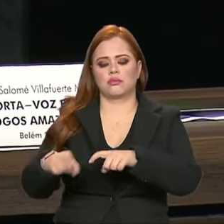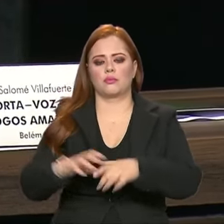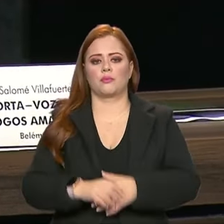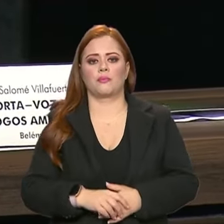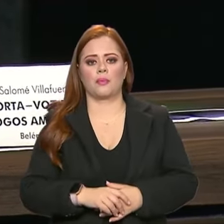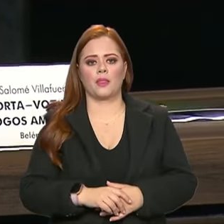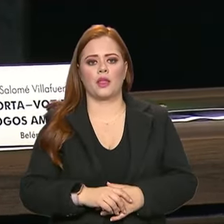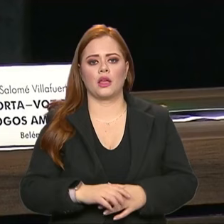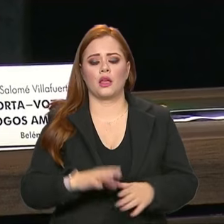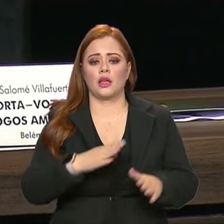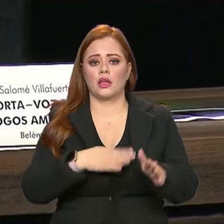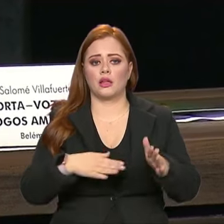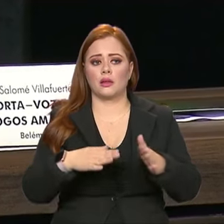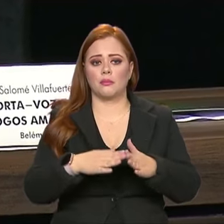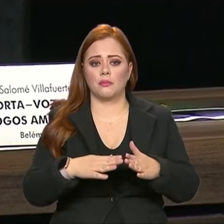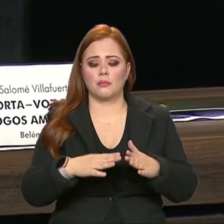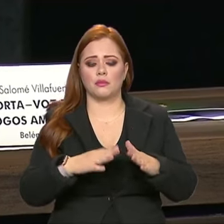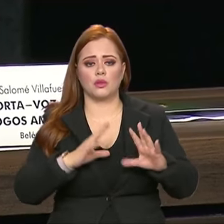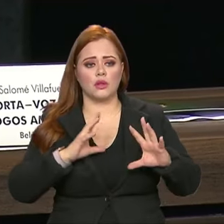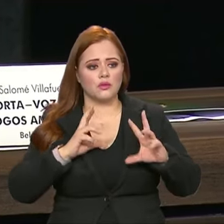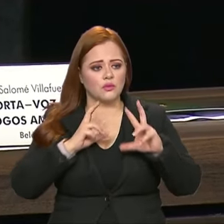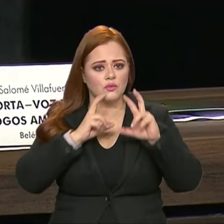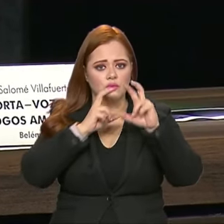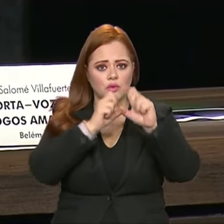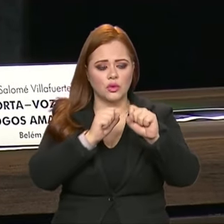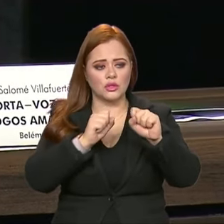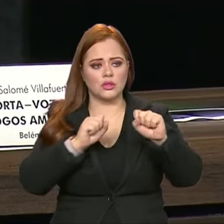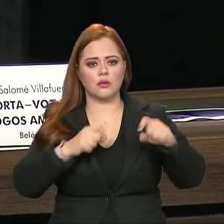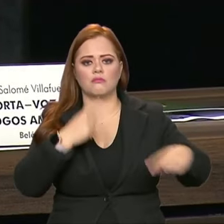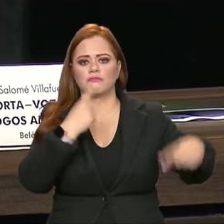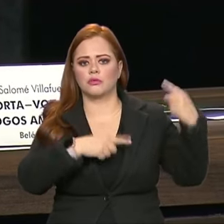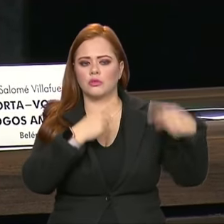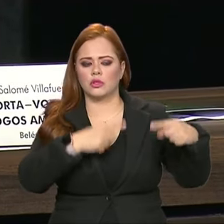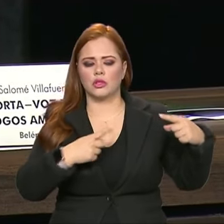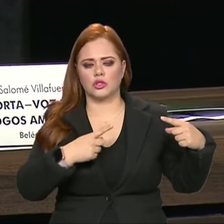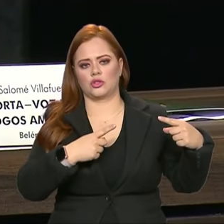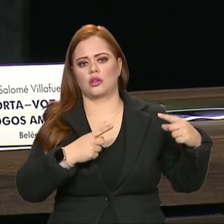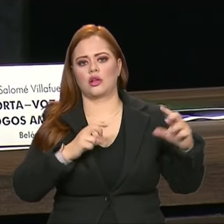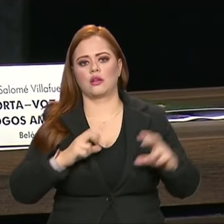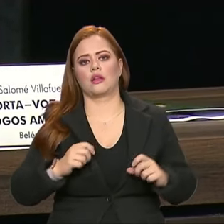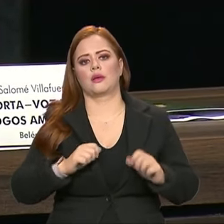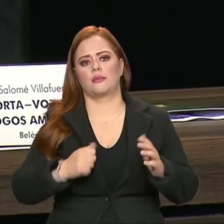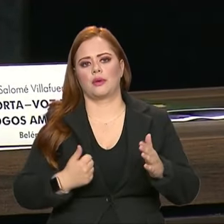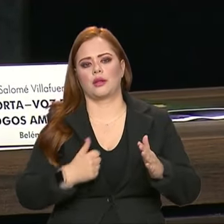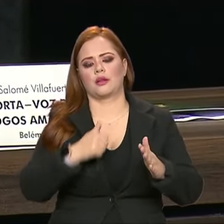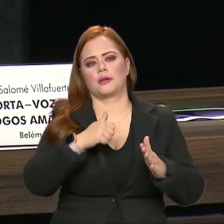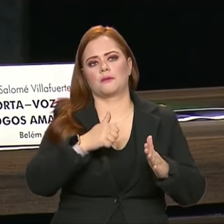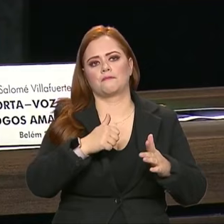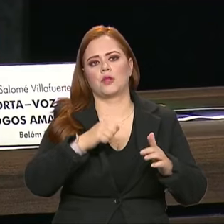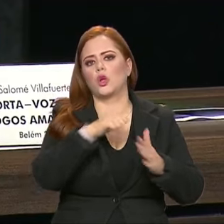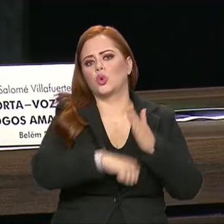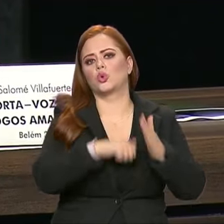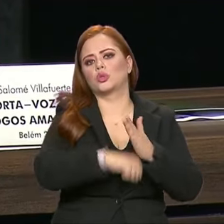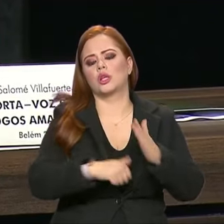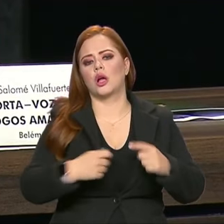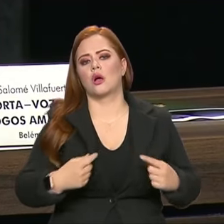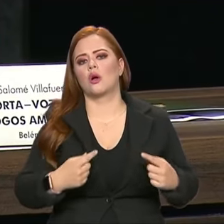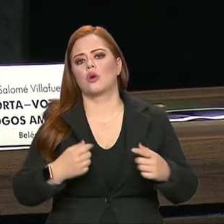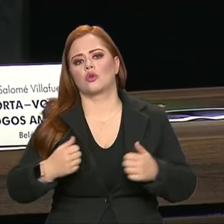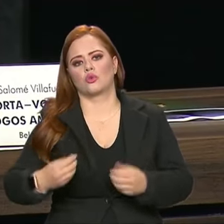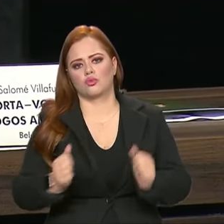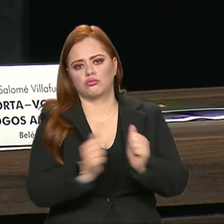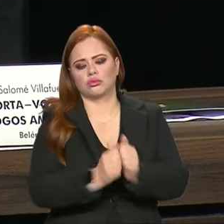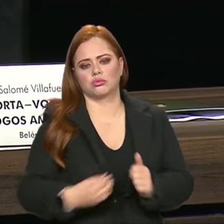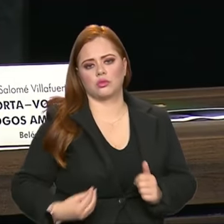sexogenéricas, somos força e base da expressão política da defesa da vida, da biodiversidade, da soberania alimentar, dos